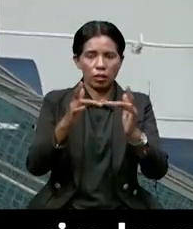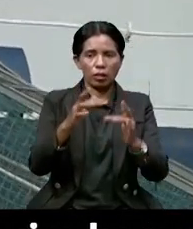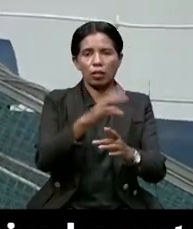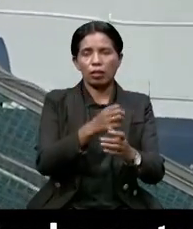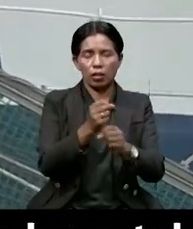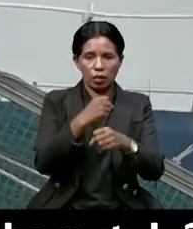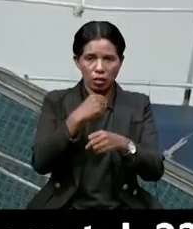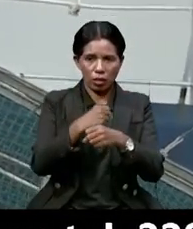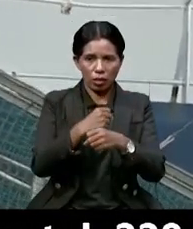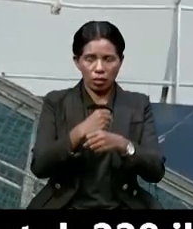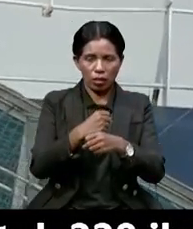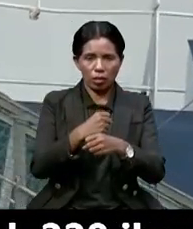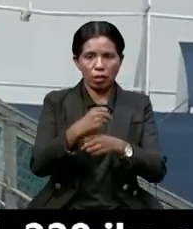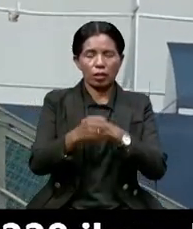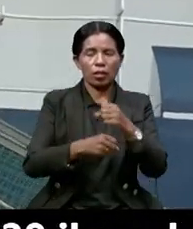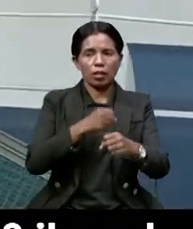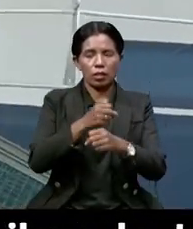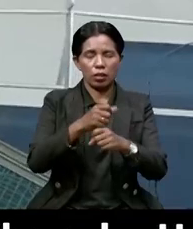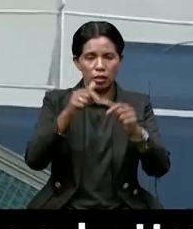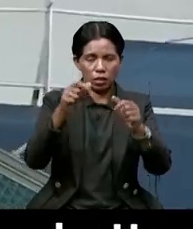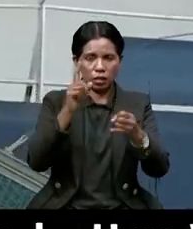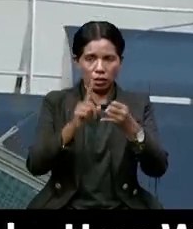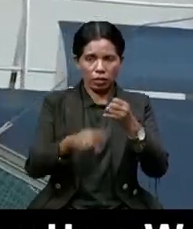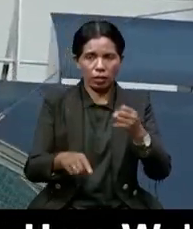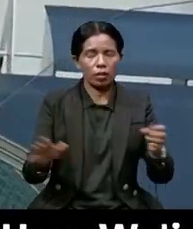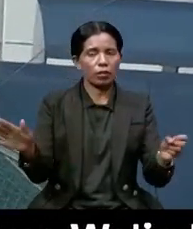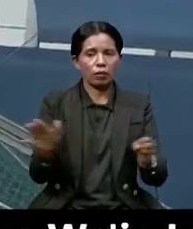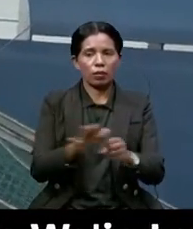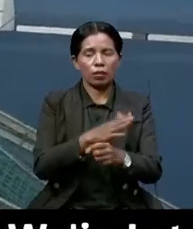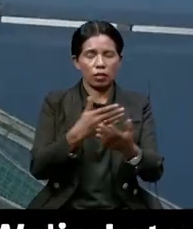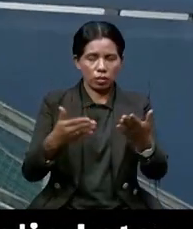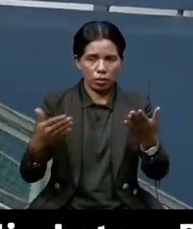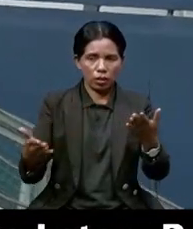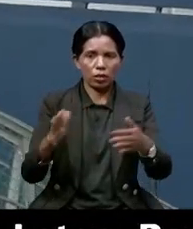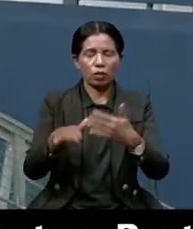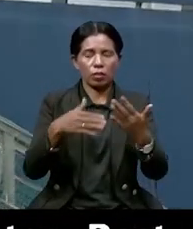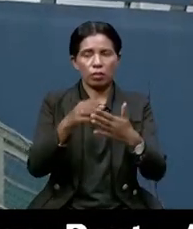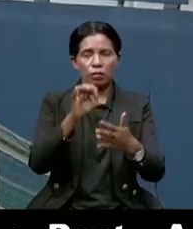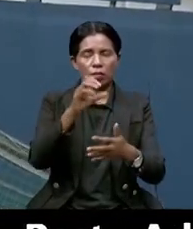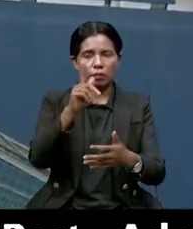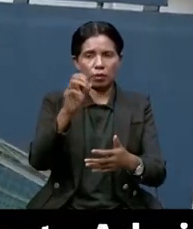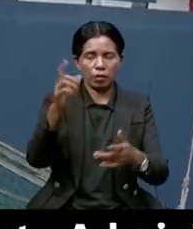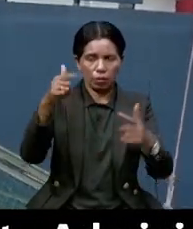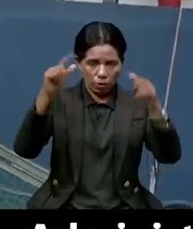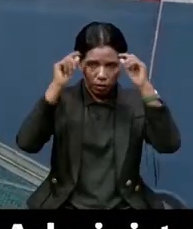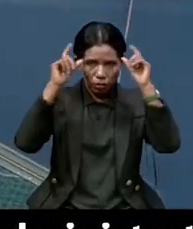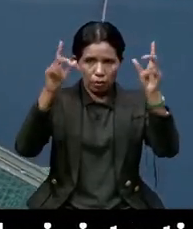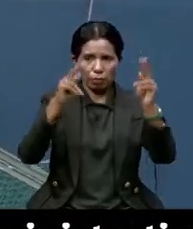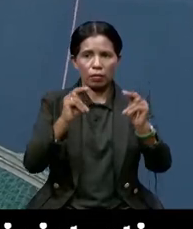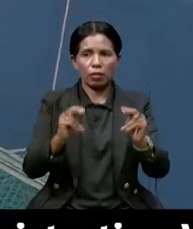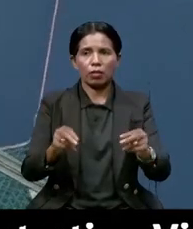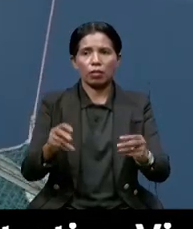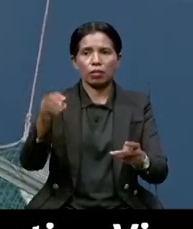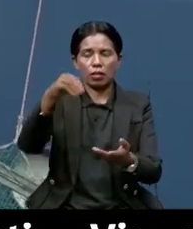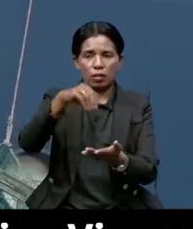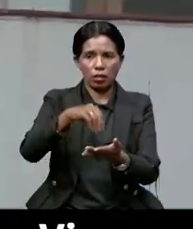halo operação iha tina nida nene rohan. Noto completa facilidade cabo submarino fibra óptica mai Timor-Leste, precisa tu instala